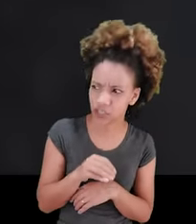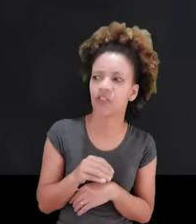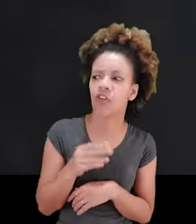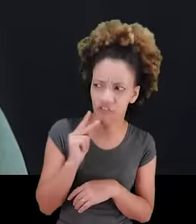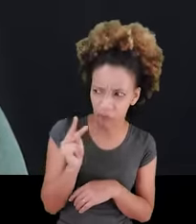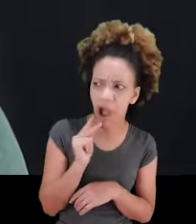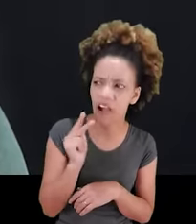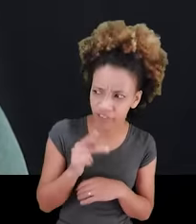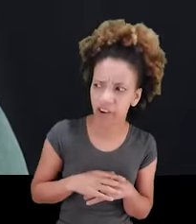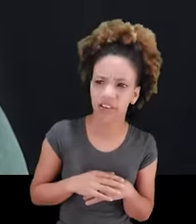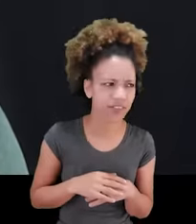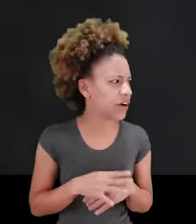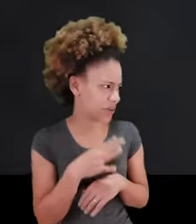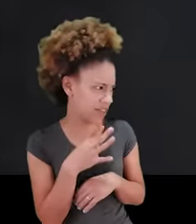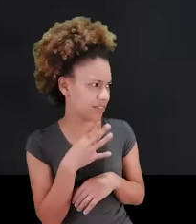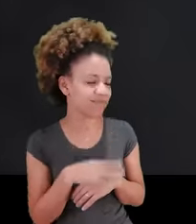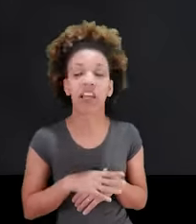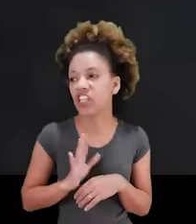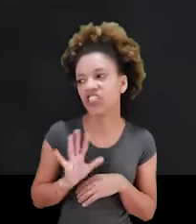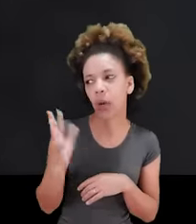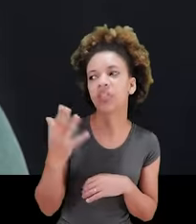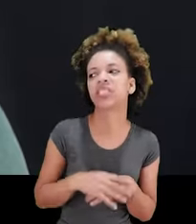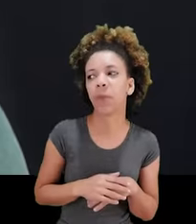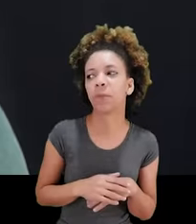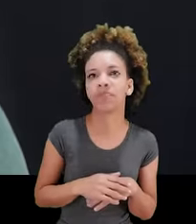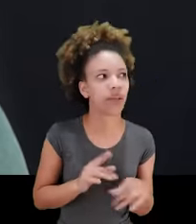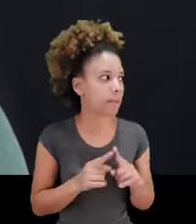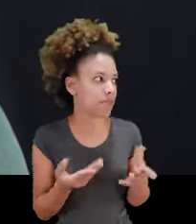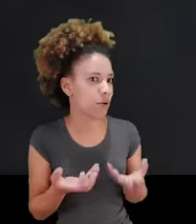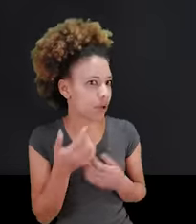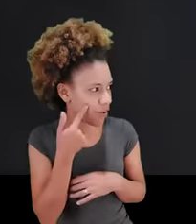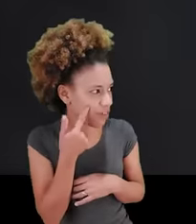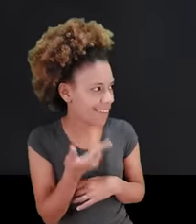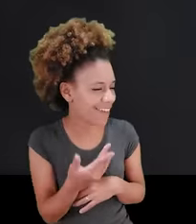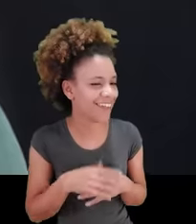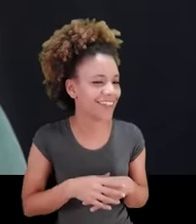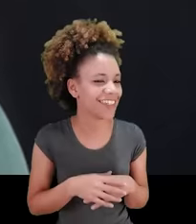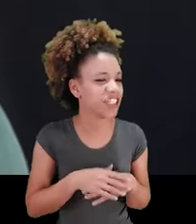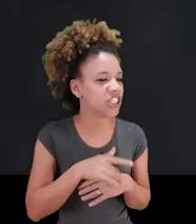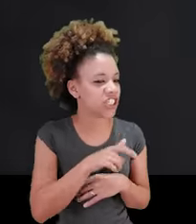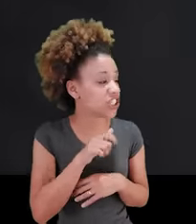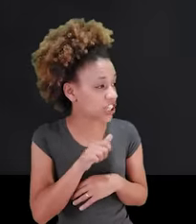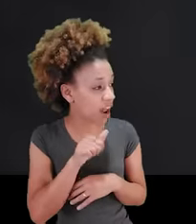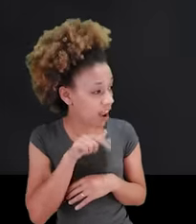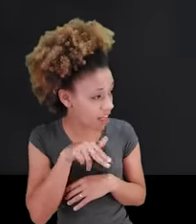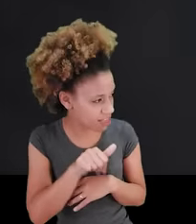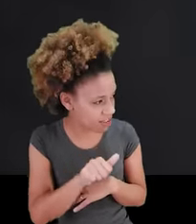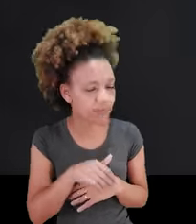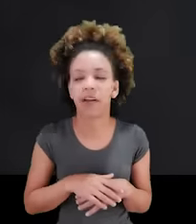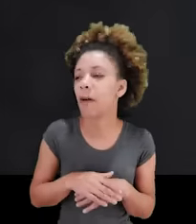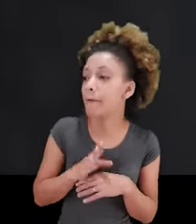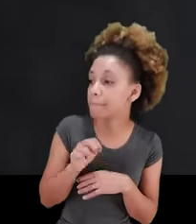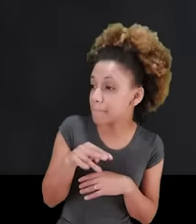falar no Chalana? Não, mas jogador, eu quero conhecer. Faleceu. Não, já faleceu. Não, mas eu quero. Ah, tens que ver, tens que ir lá. Chalana,